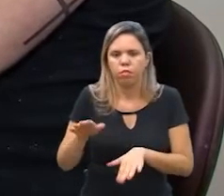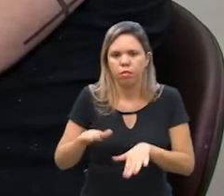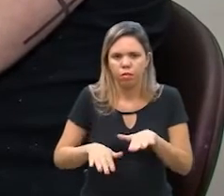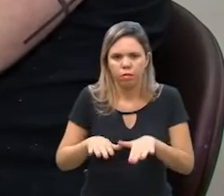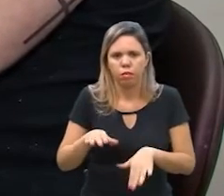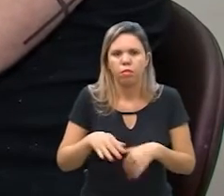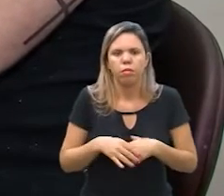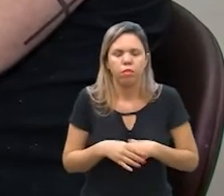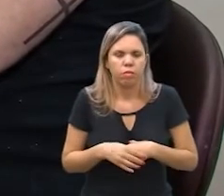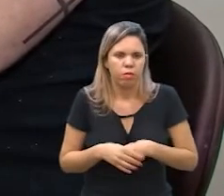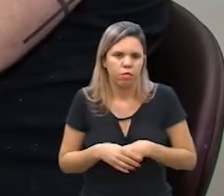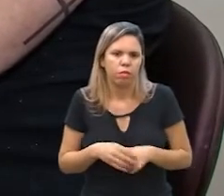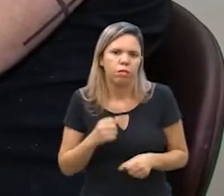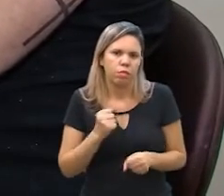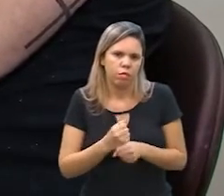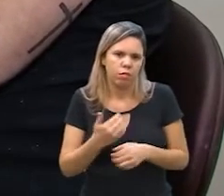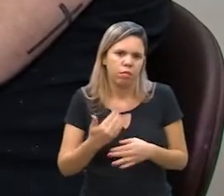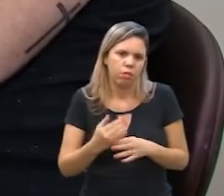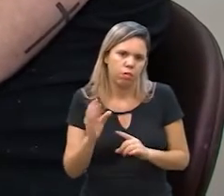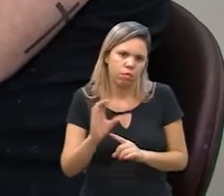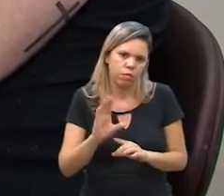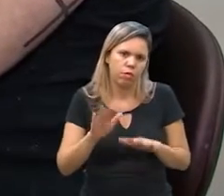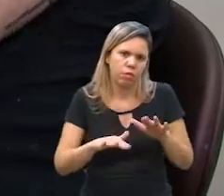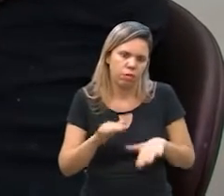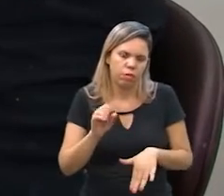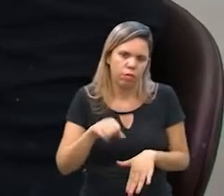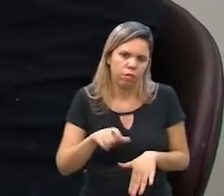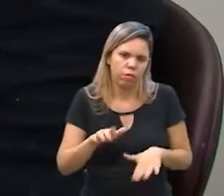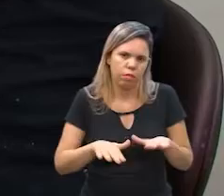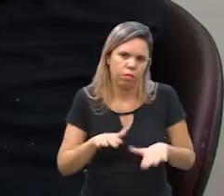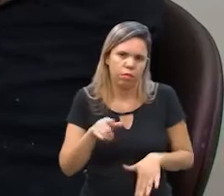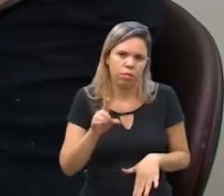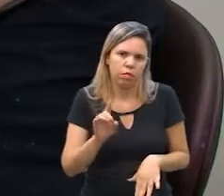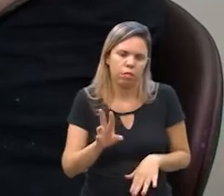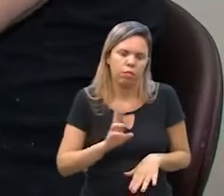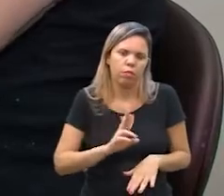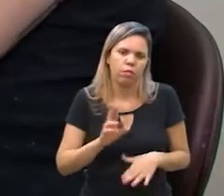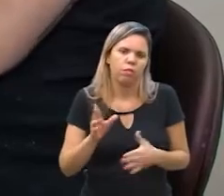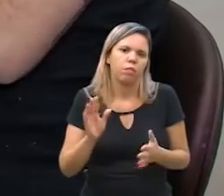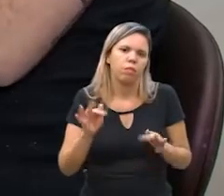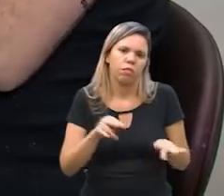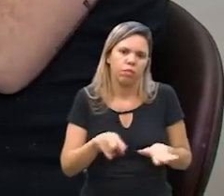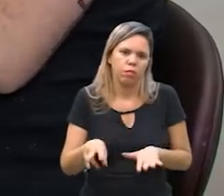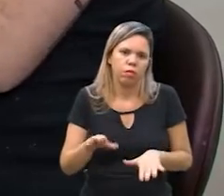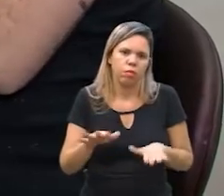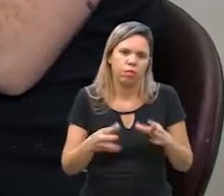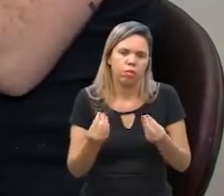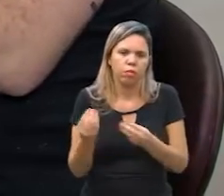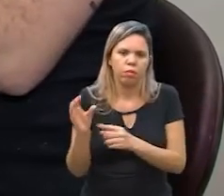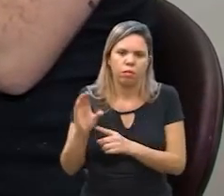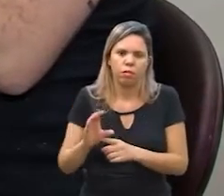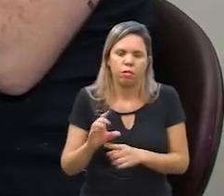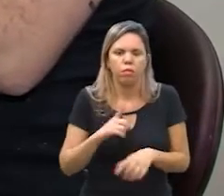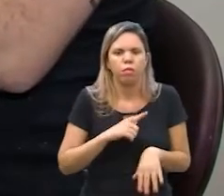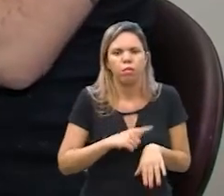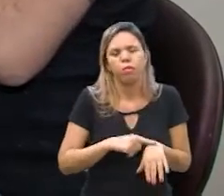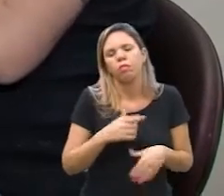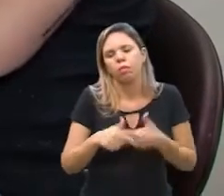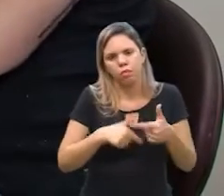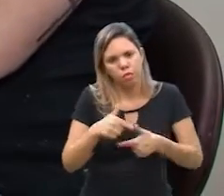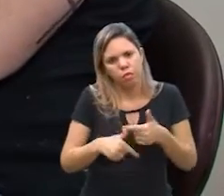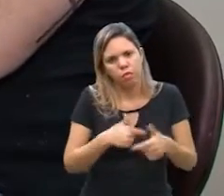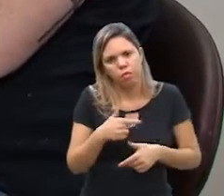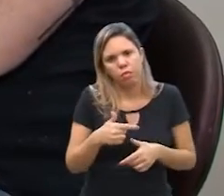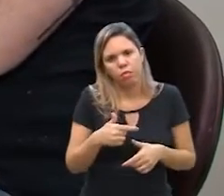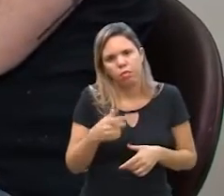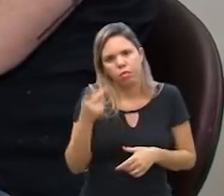não? Dependendo da obra, do cliente? Sim. Aí vai depender. Às vezes ele pode só receber no final de semana. Sim, muitos clientes, todo mundo tem essa rotina de trabalho.